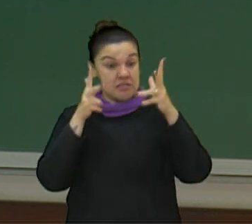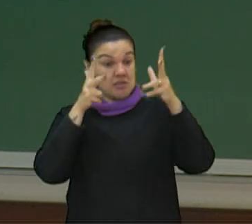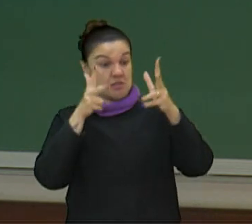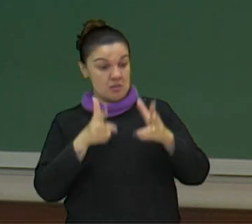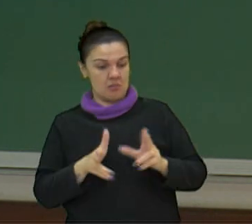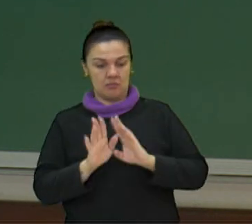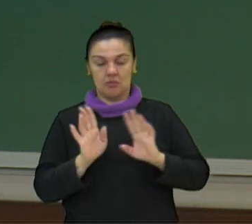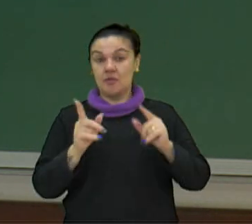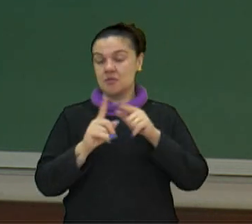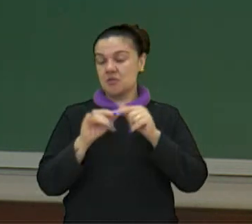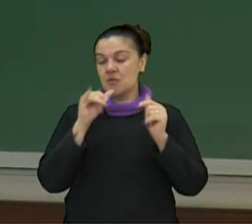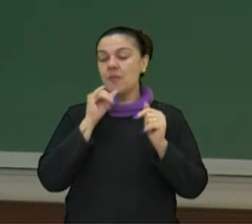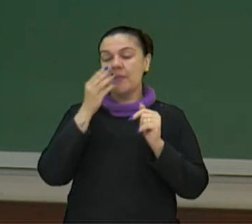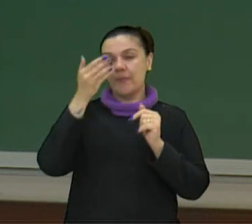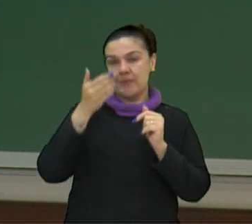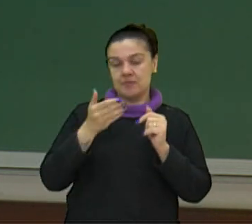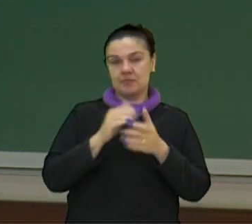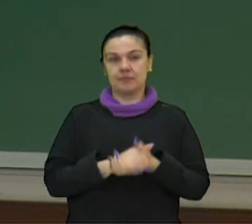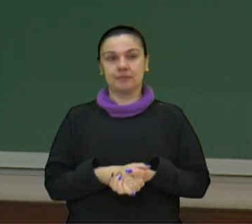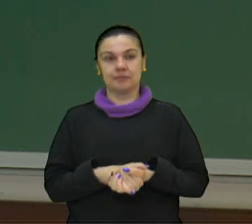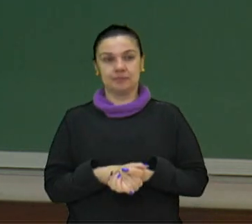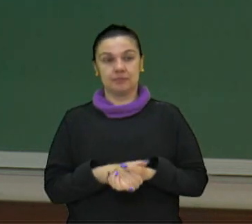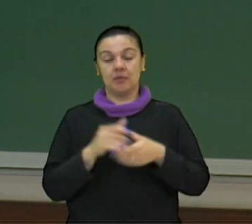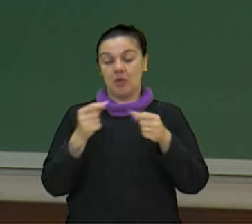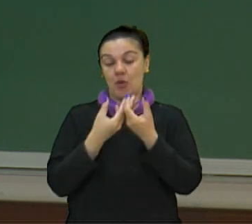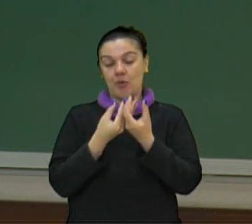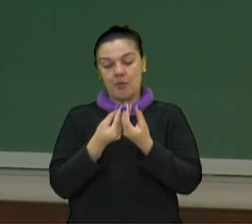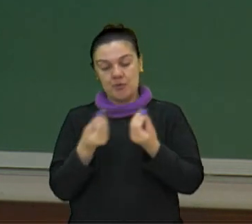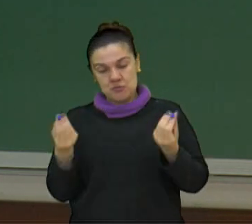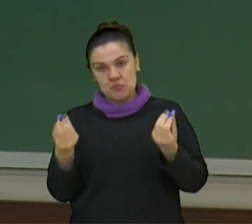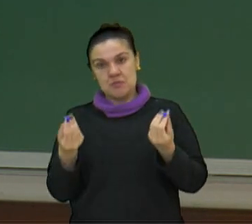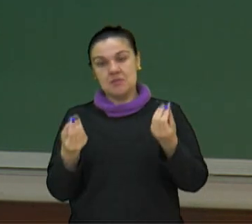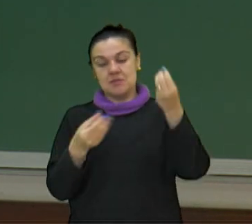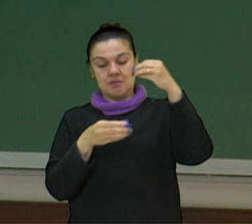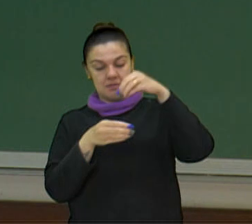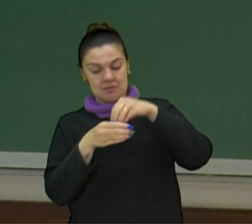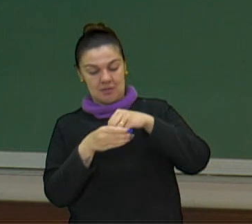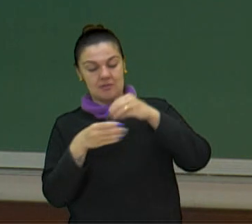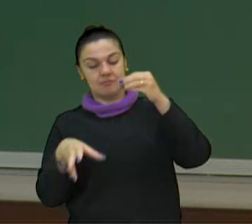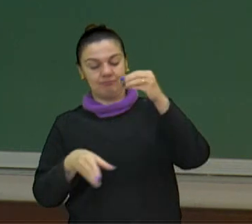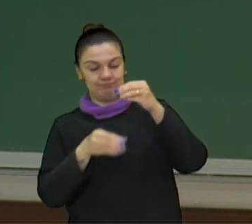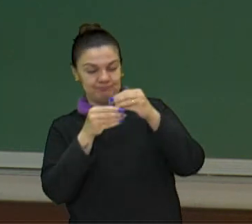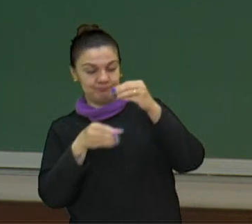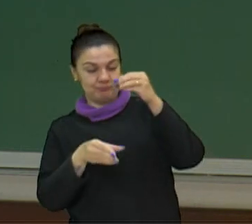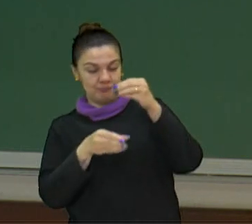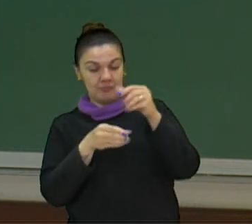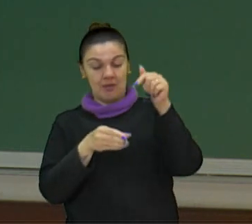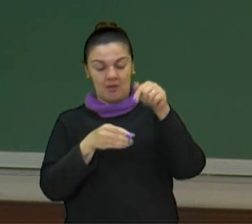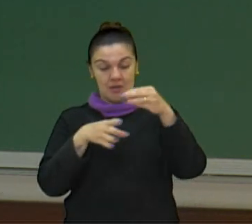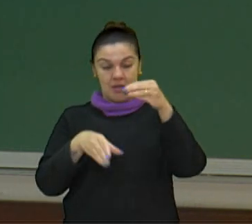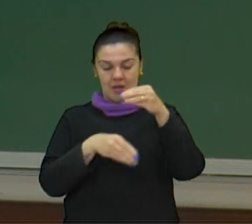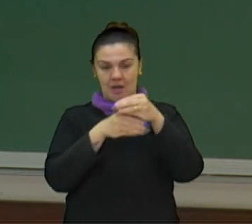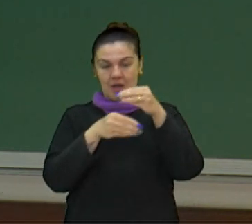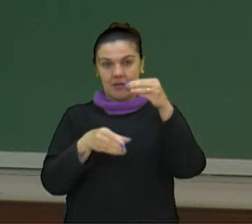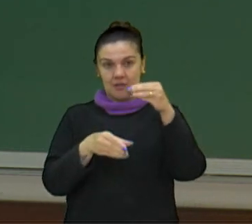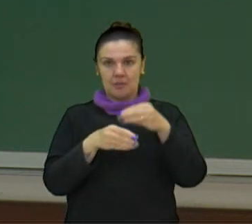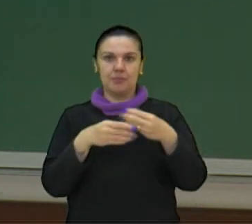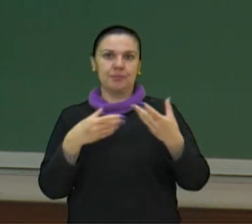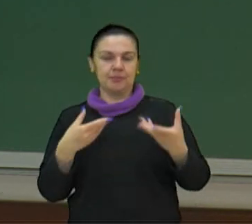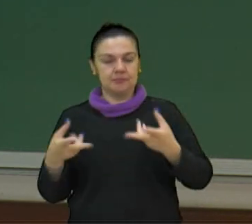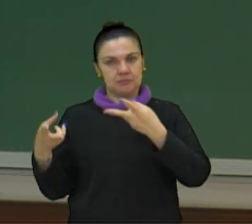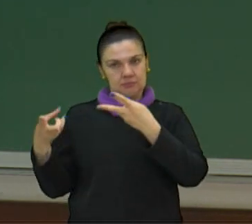isso é apenas um modelo. Então, vejam só, existe a substância, na substância existem os atributos que nós